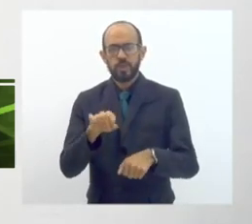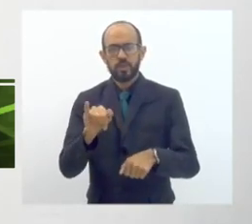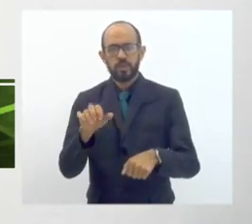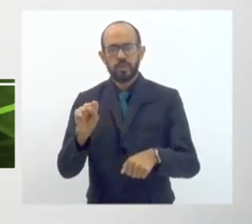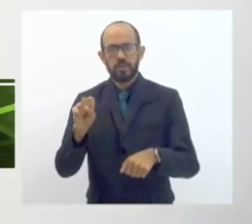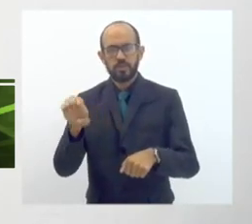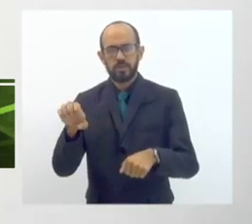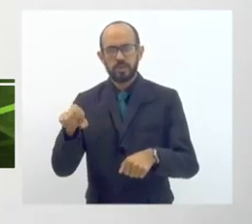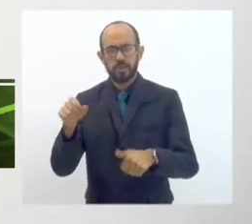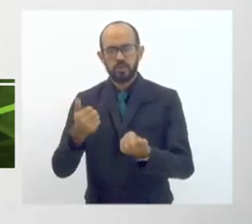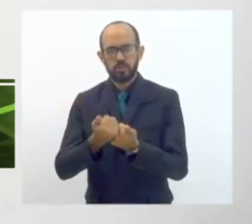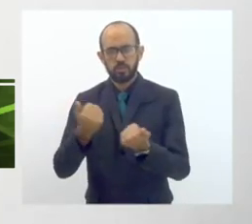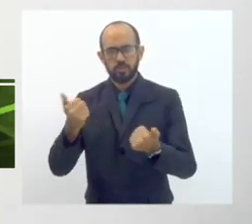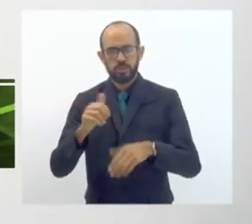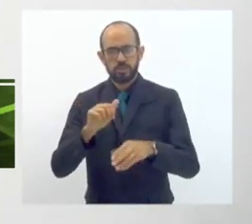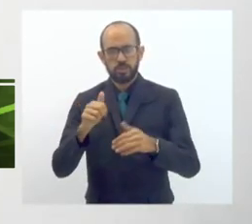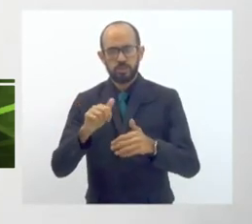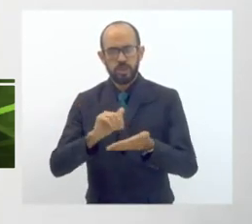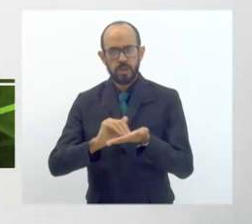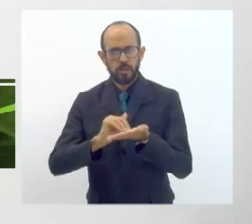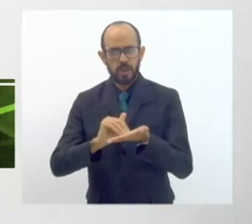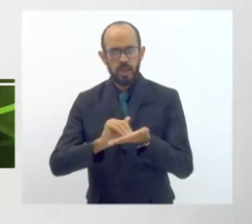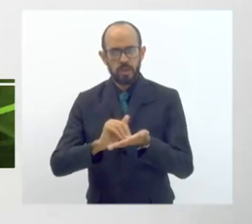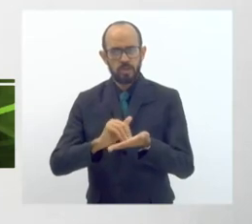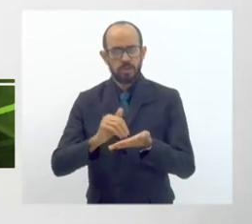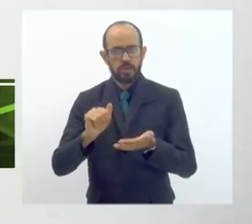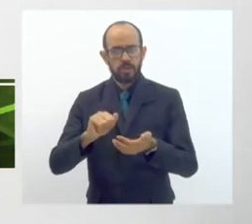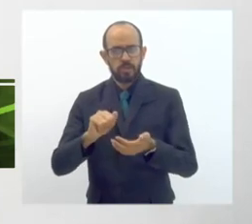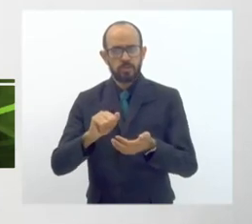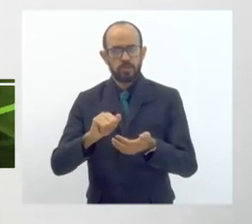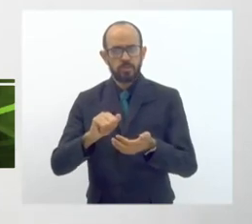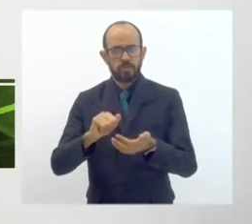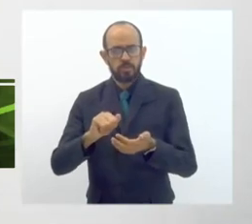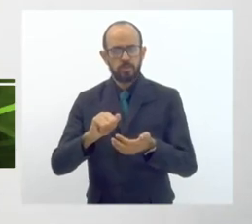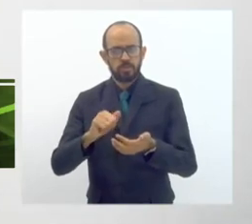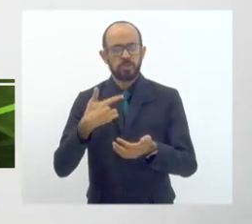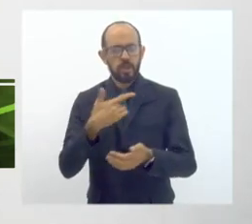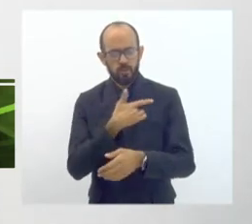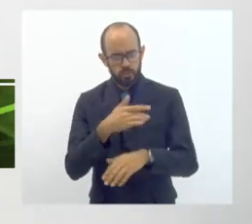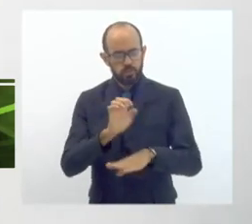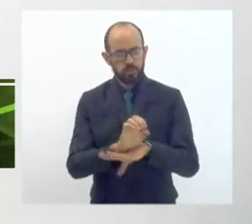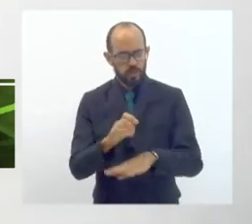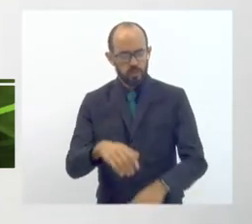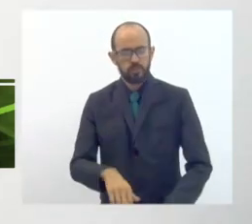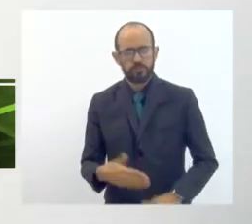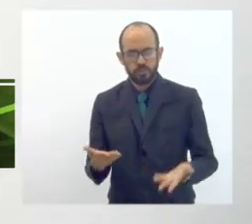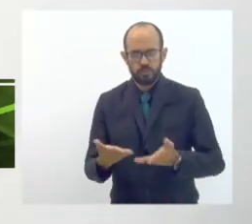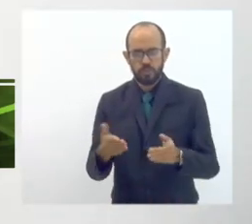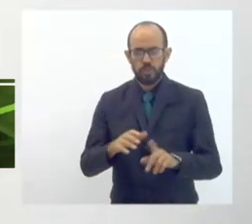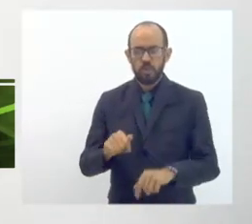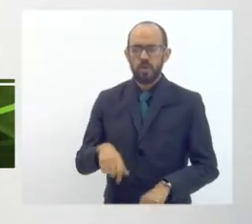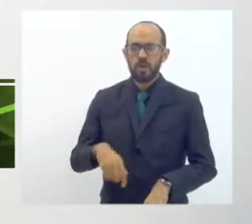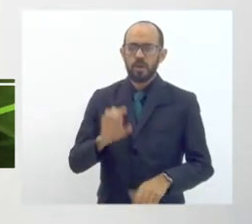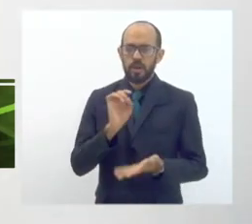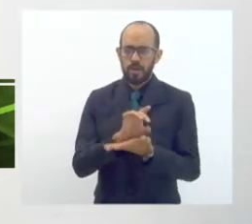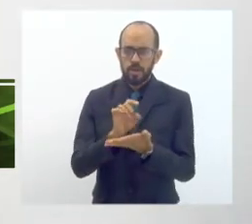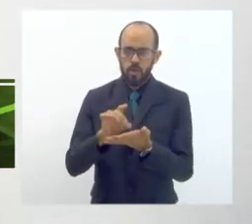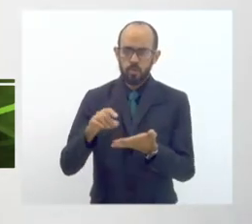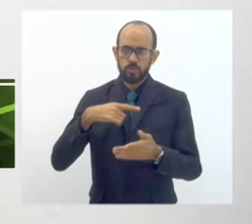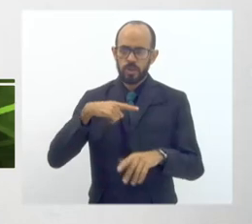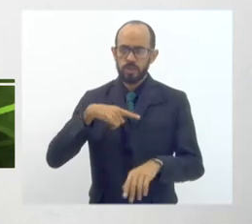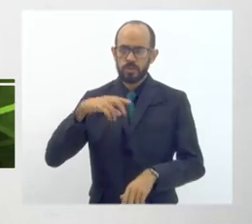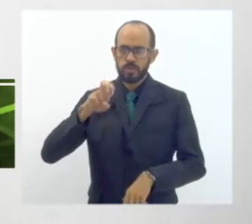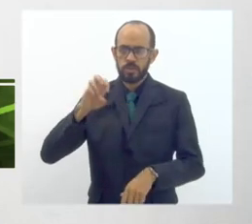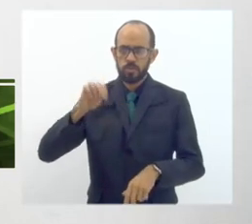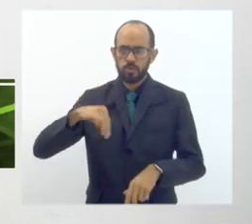Bom, agora vamos passar a palavra para os presidentes de consórcios, com um tempo de 5 minutos.